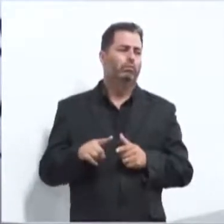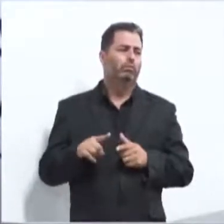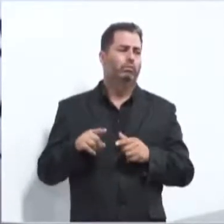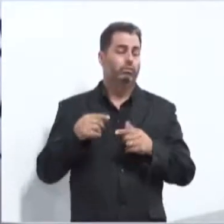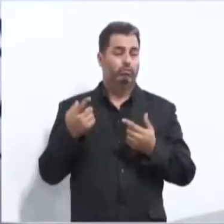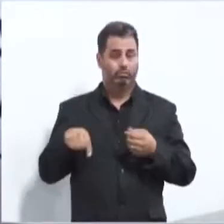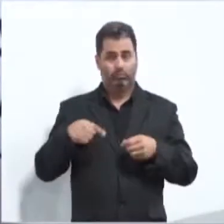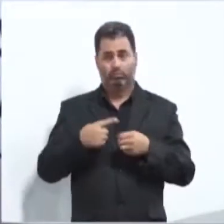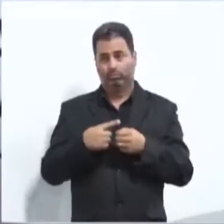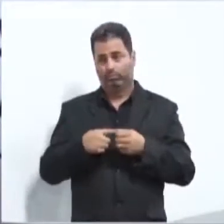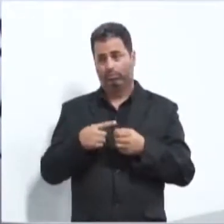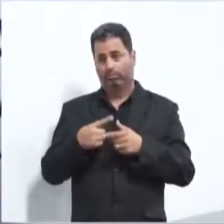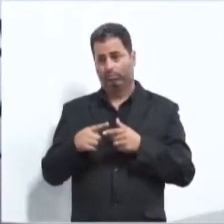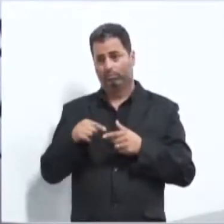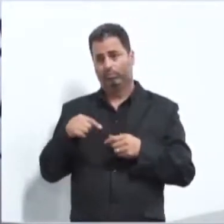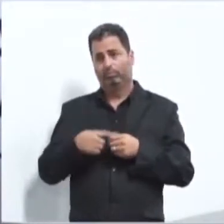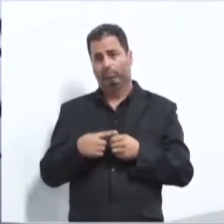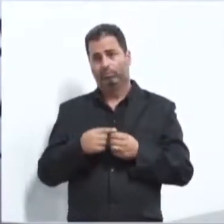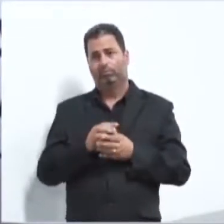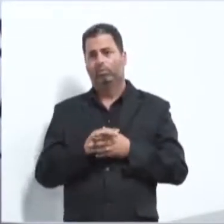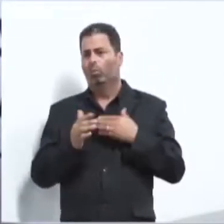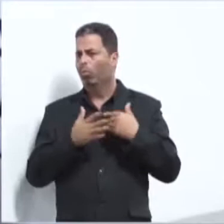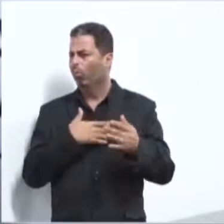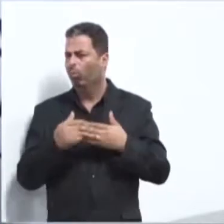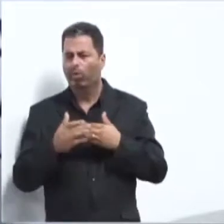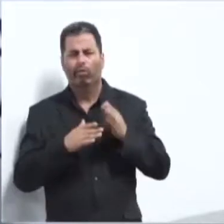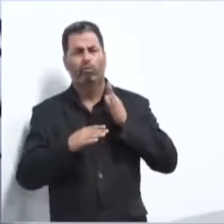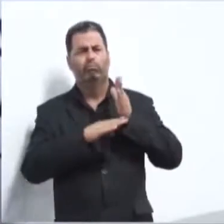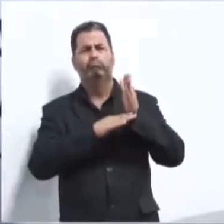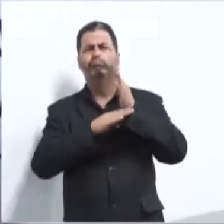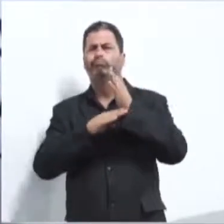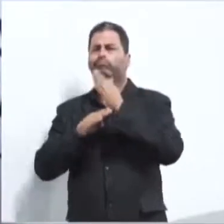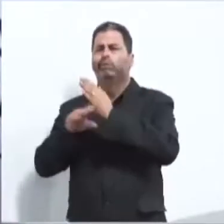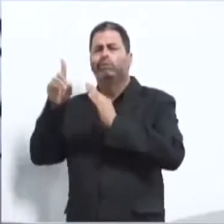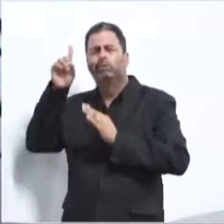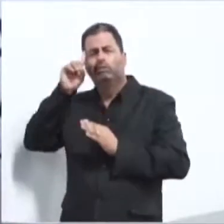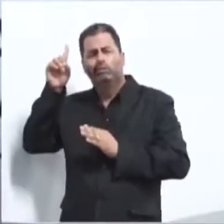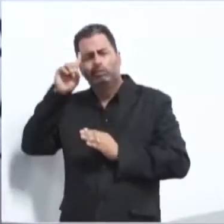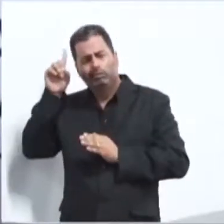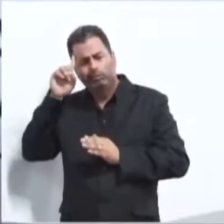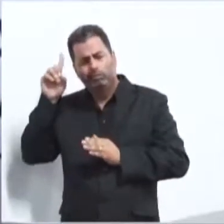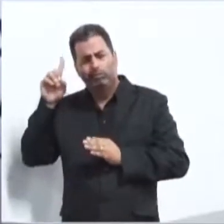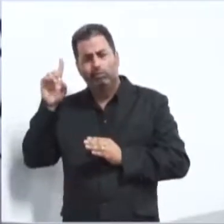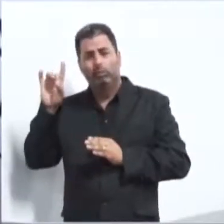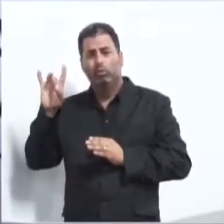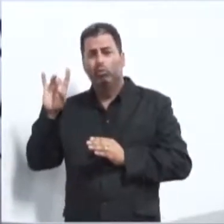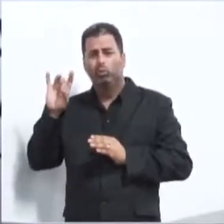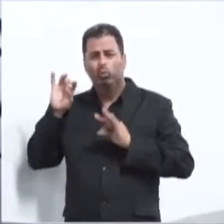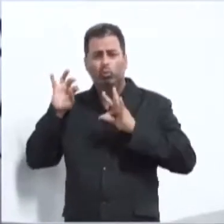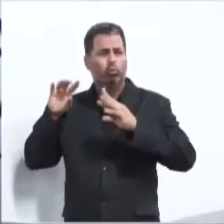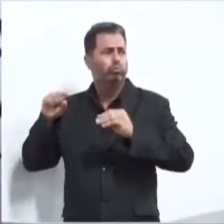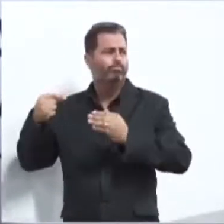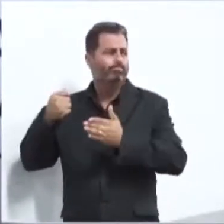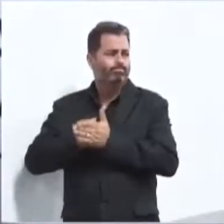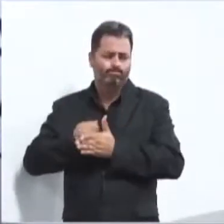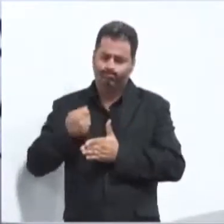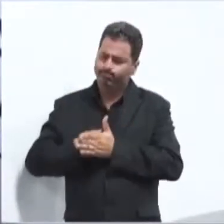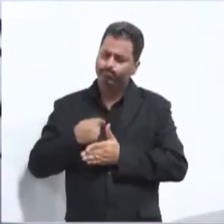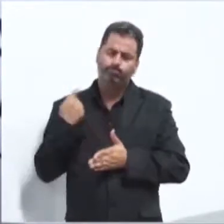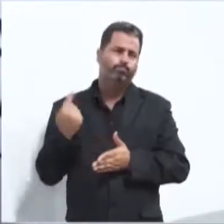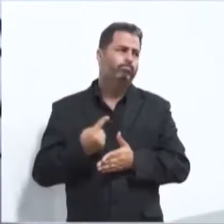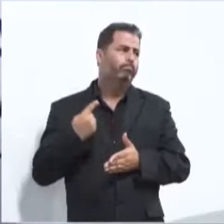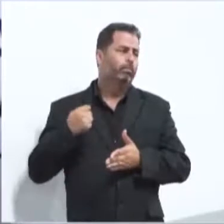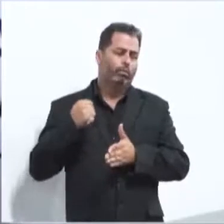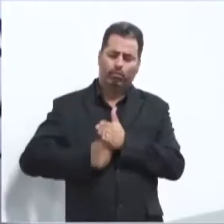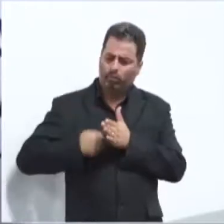porque vereador era onde quer que vamos somos diariamente pastor elias cobrado insistentemente